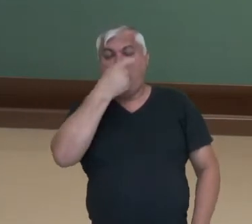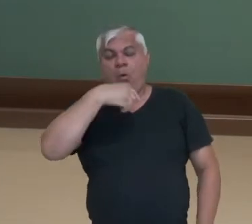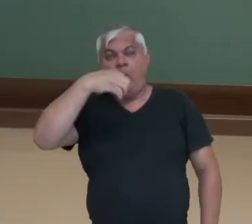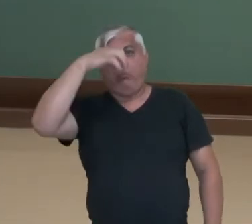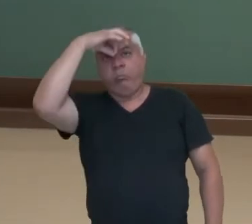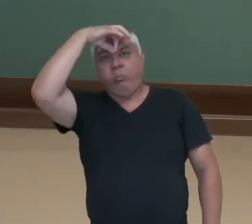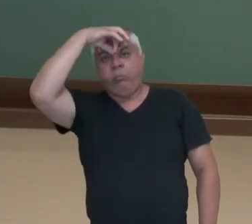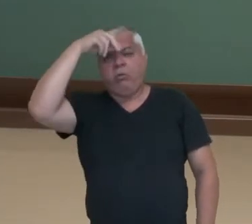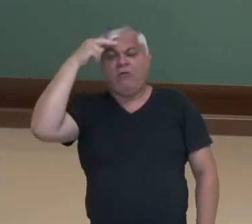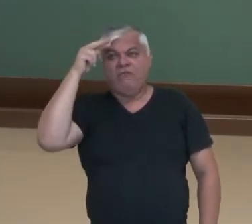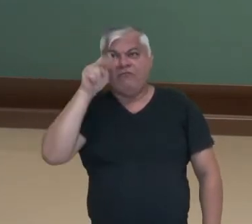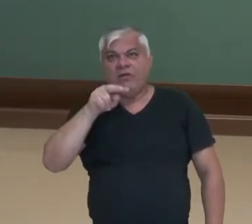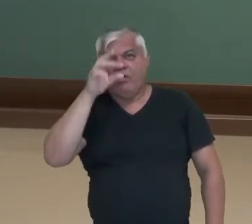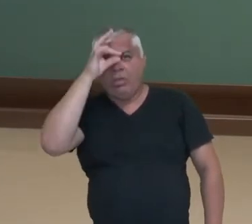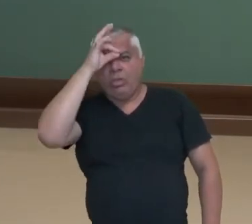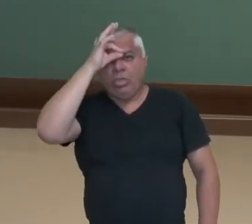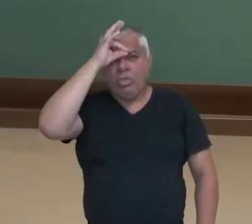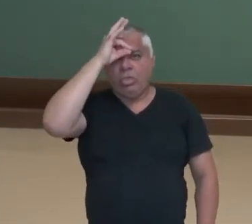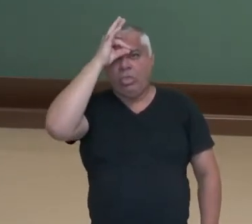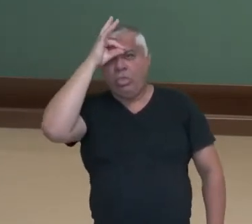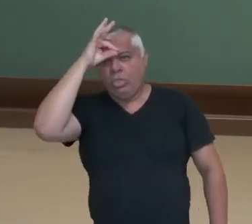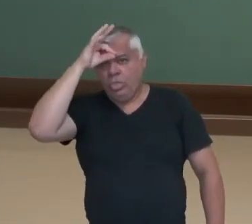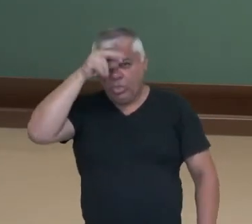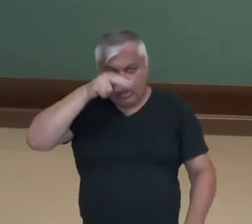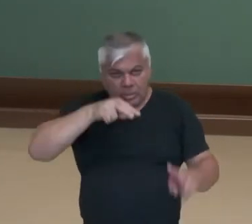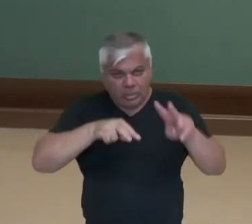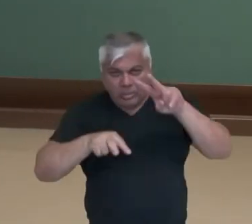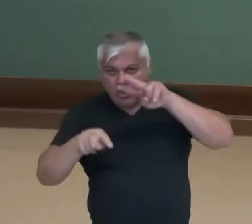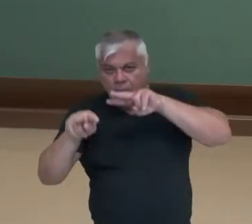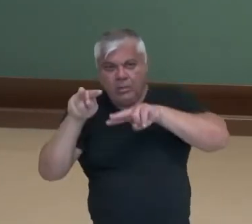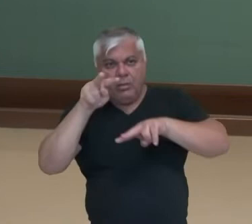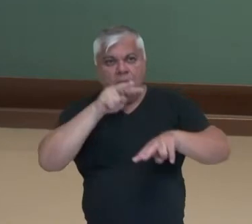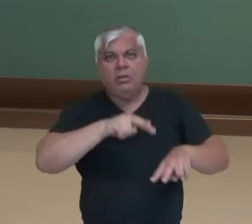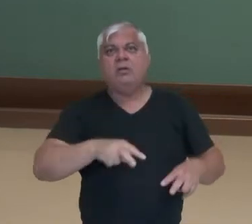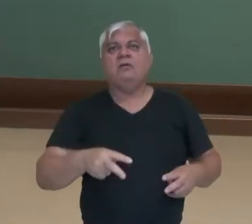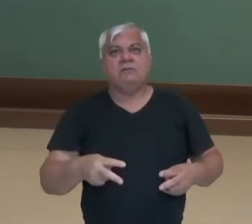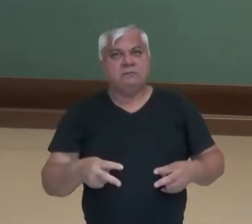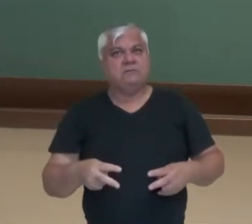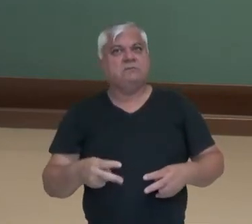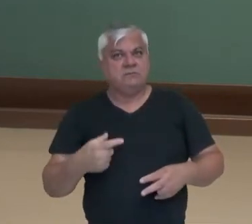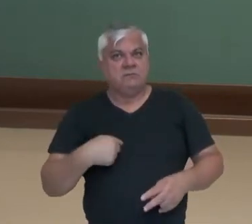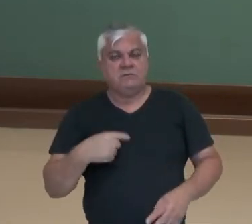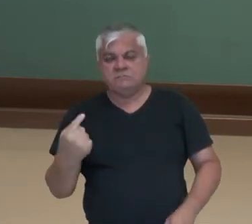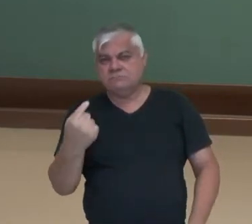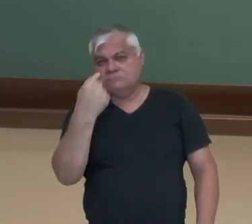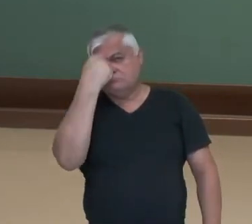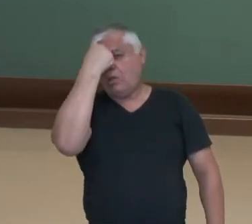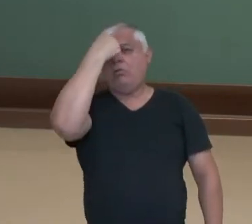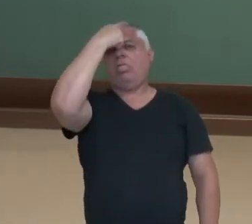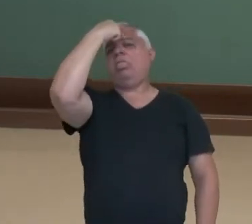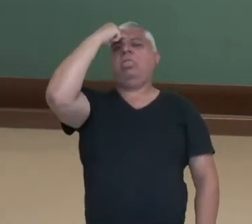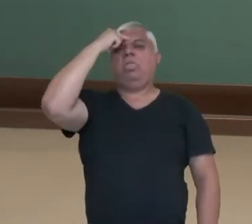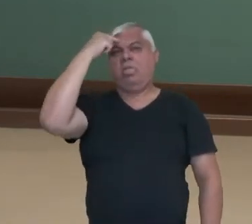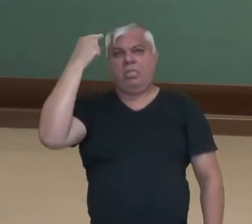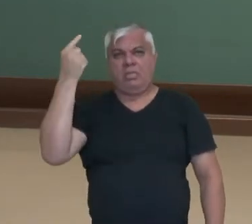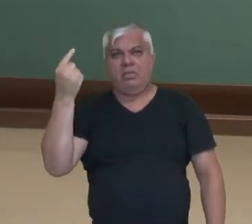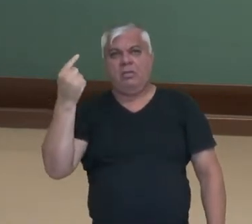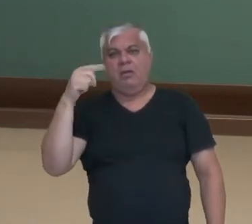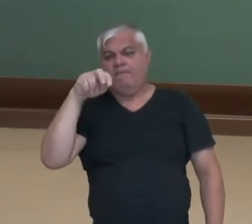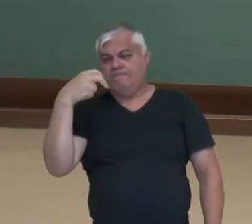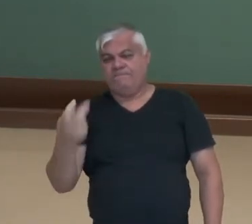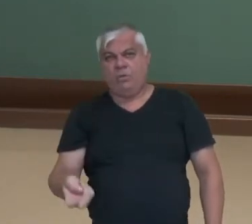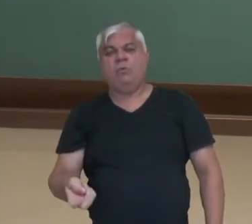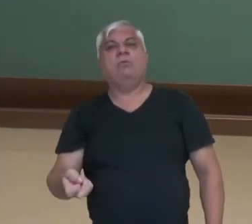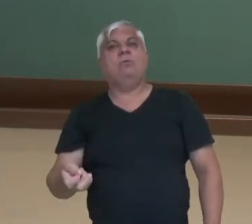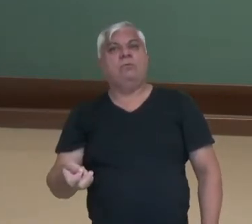do Ulisses lá que conseguiu escapar da ilha, que ele ia ser devorado lá, furou o zóio do ciclope, picou a